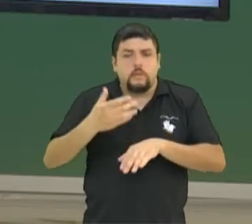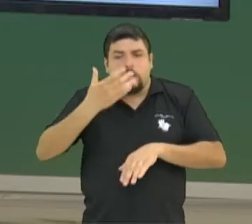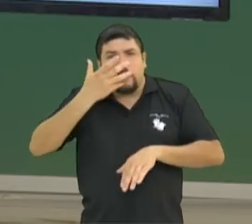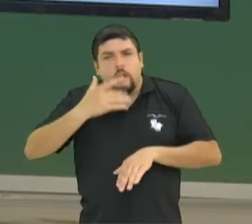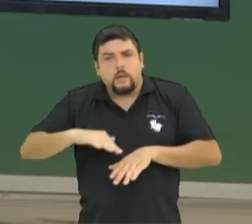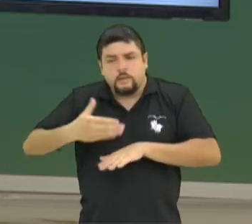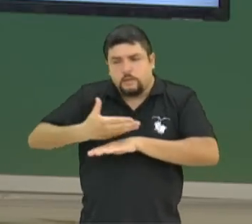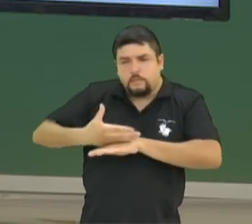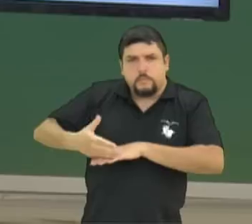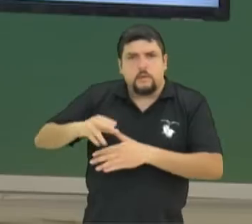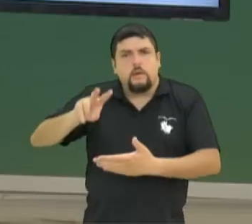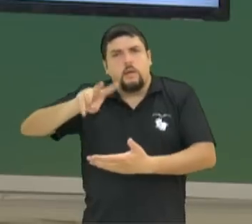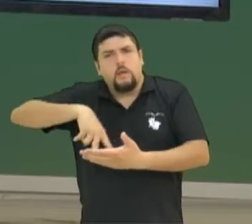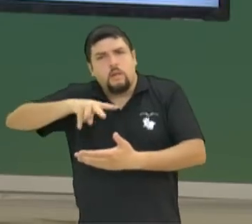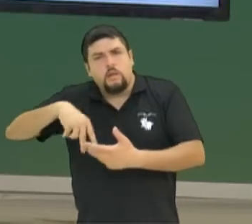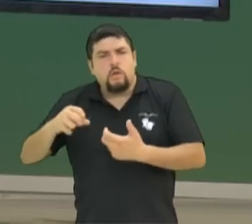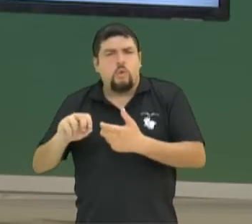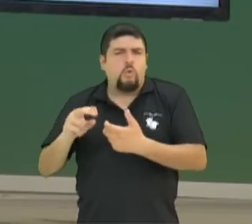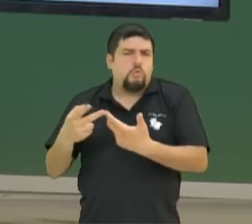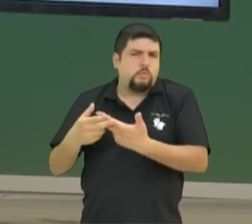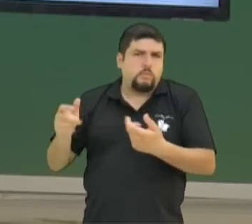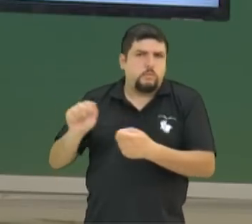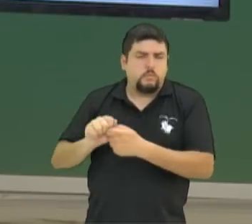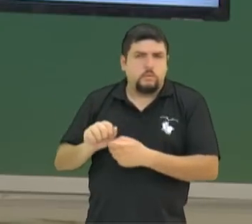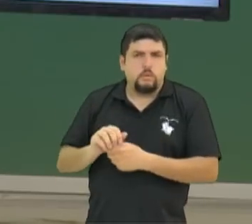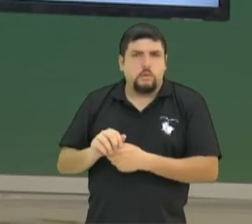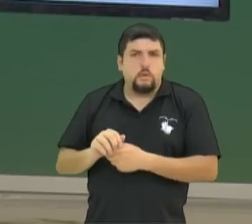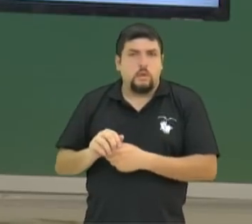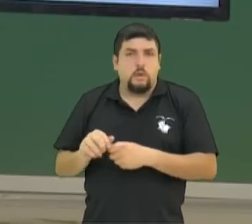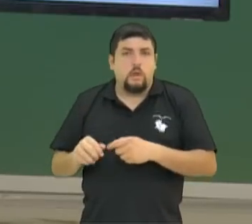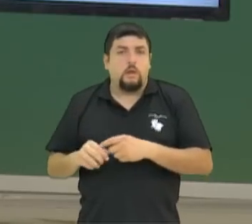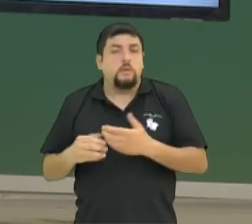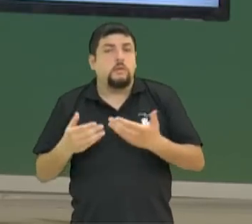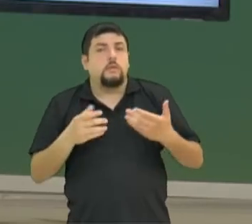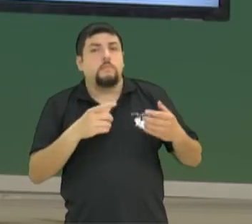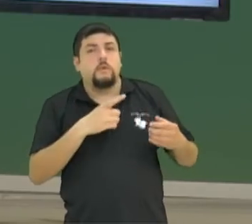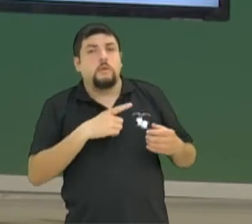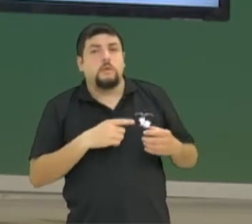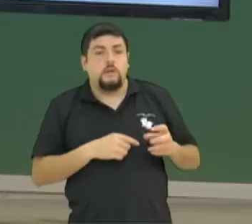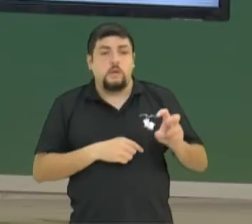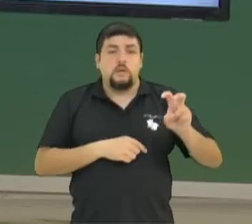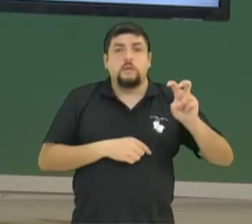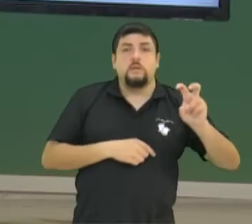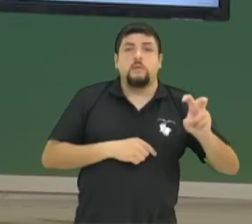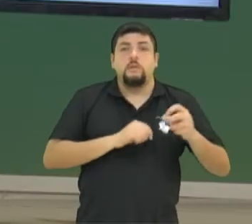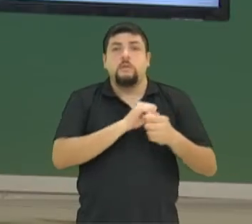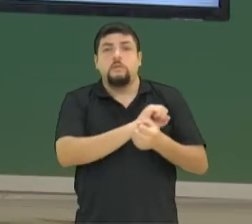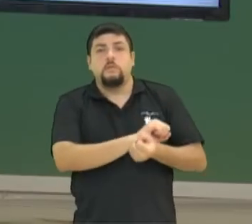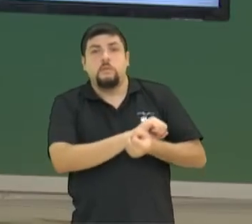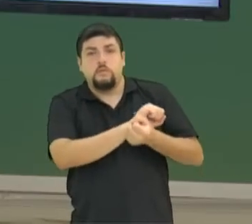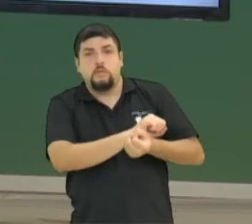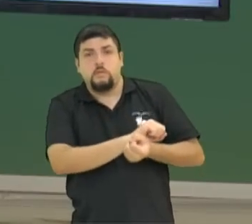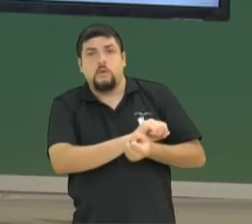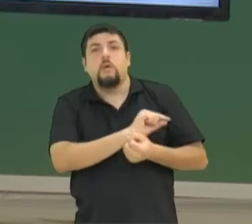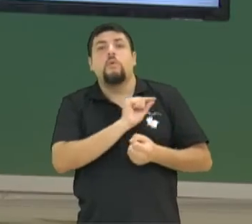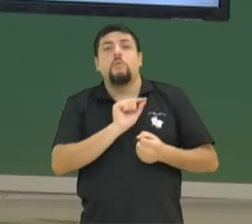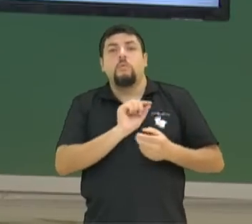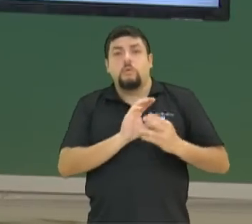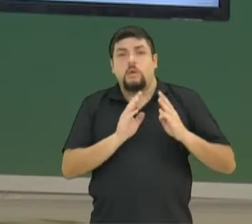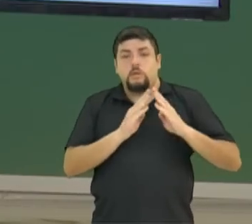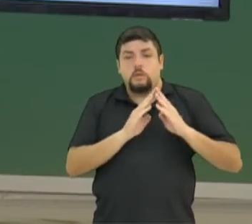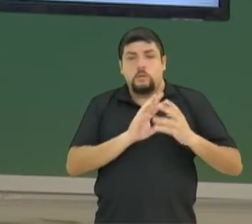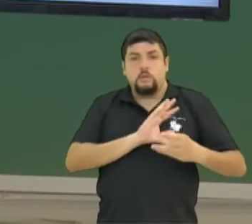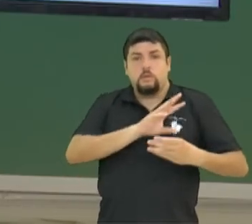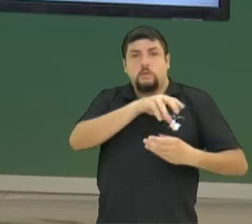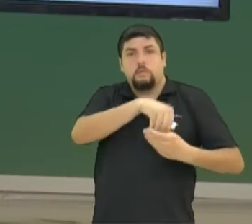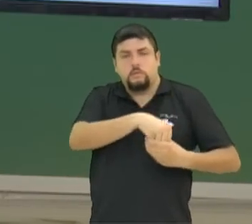lendo, né? Ou fazendo uma outra atividade, e aqui a gente tem a presença de 5 escravos que estavam dentro dessa casa, dentro